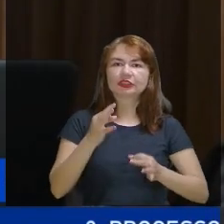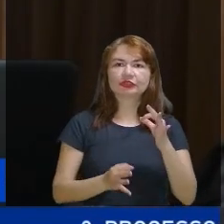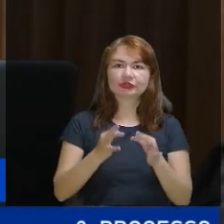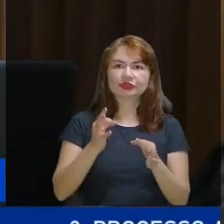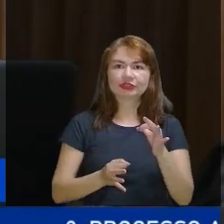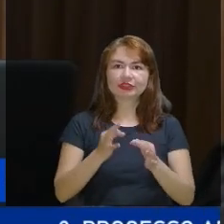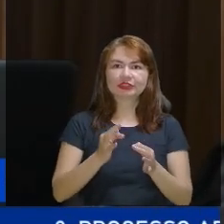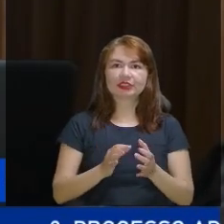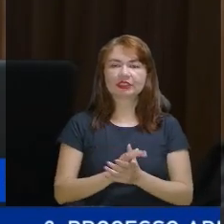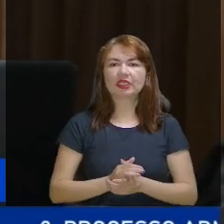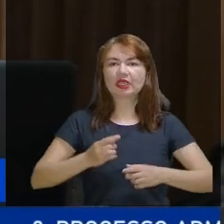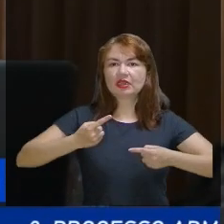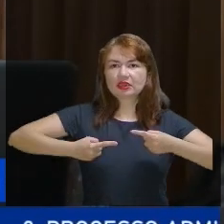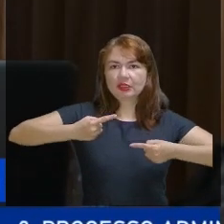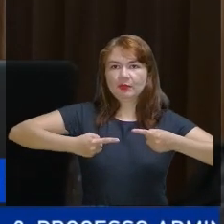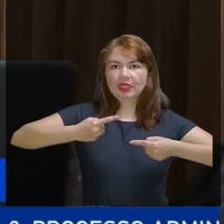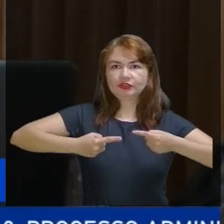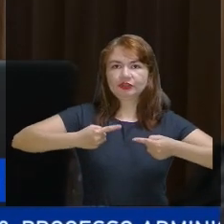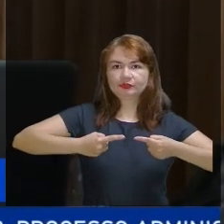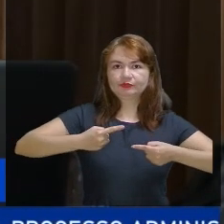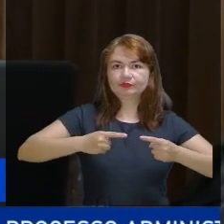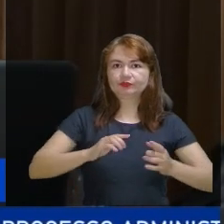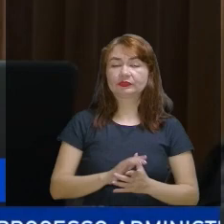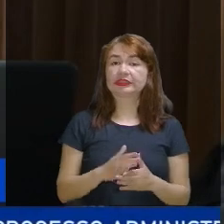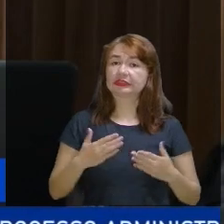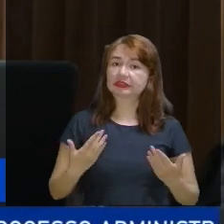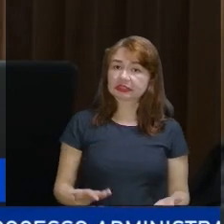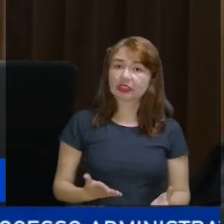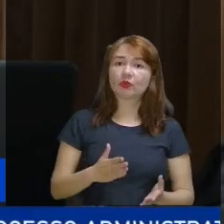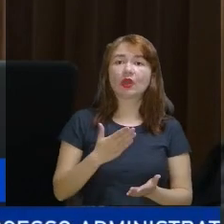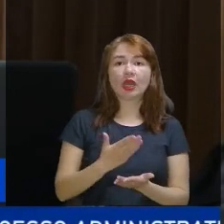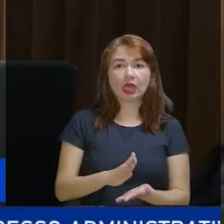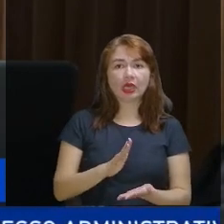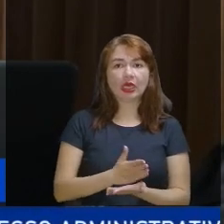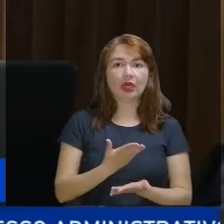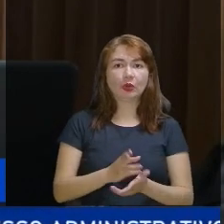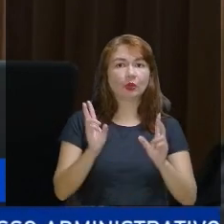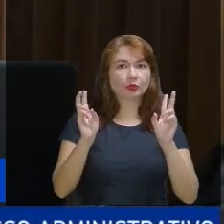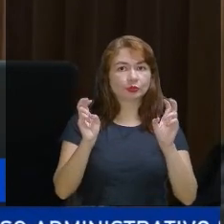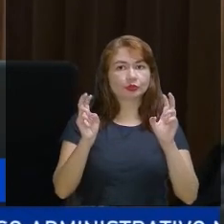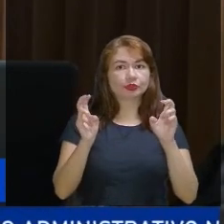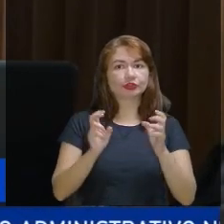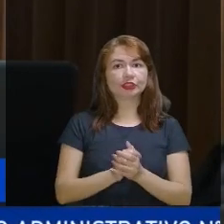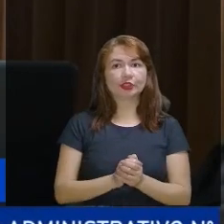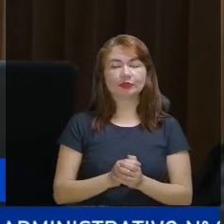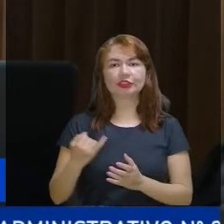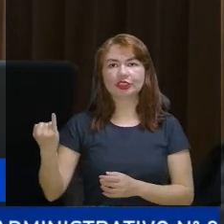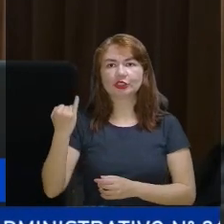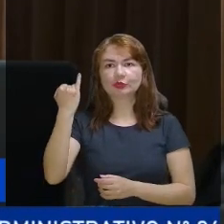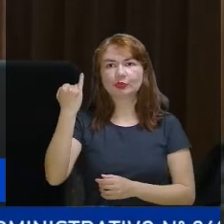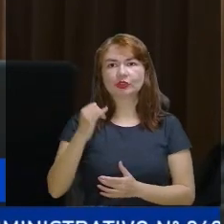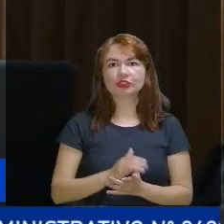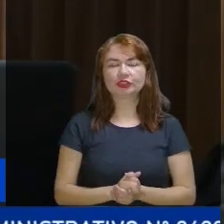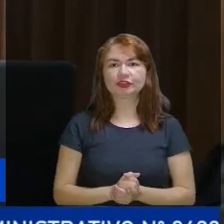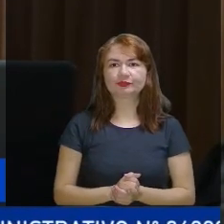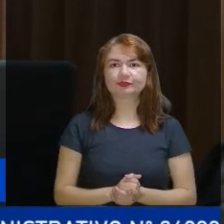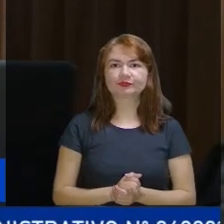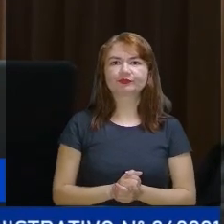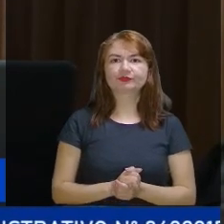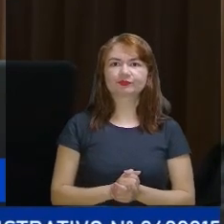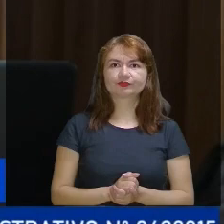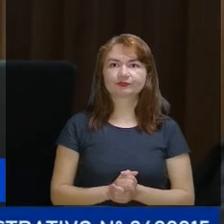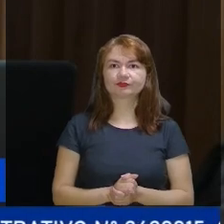esse debate. E foram trazidas algumas questões que eu acho que são dignas de debate e que eles